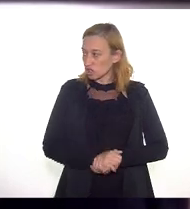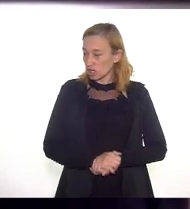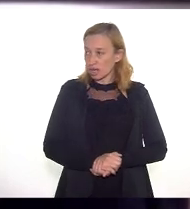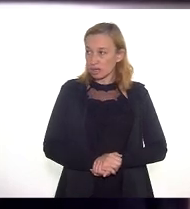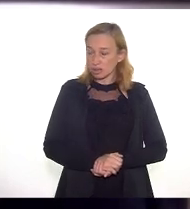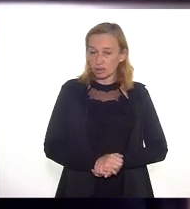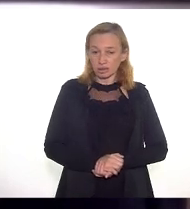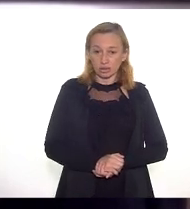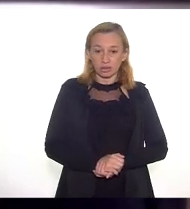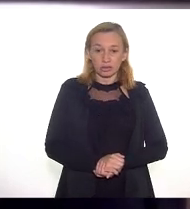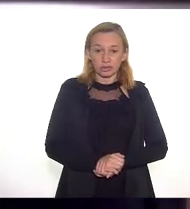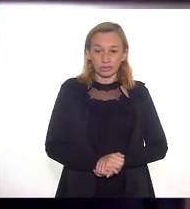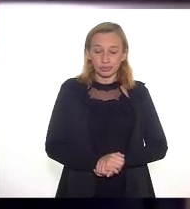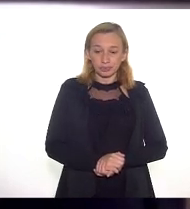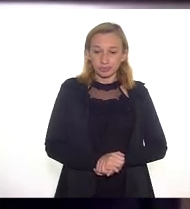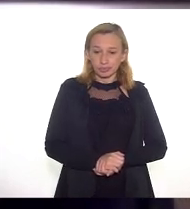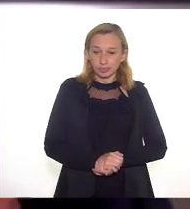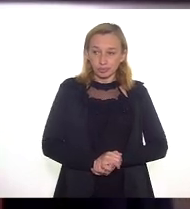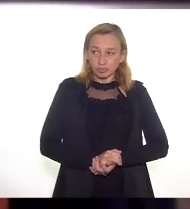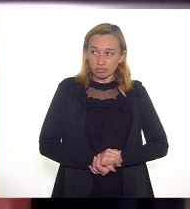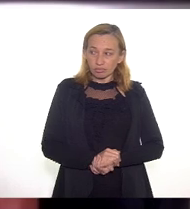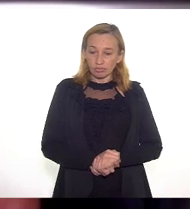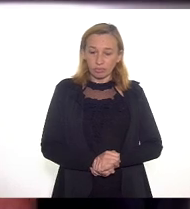Deputado Elton Cristo.